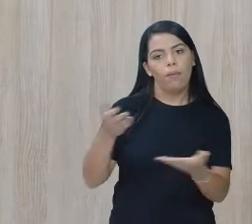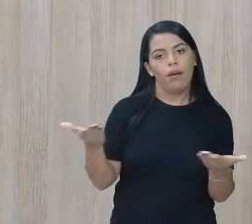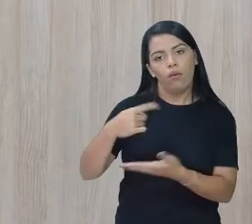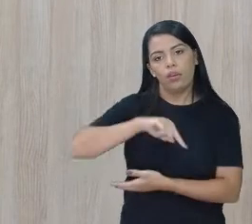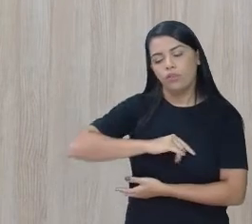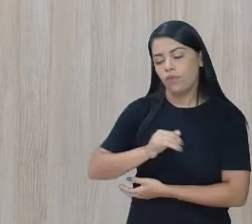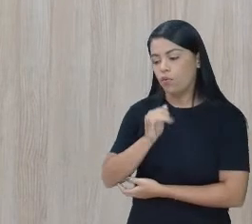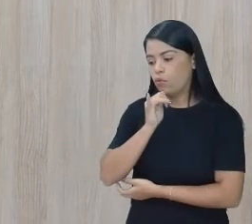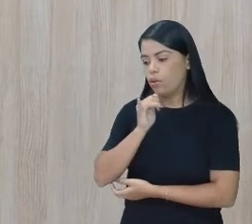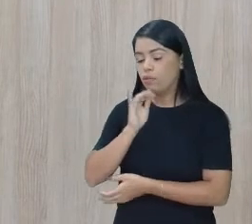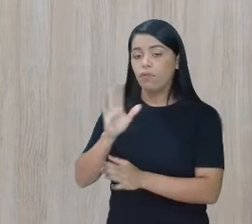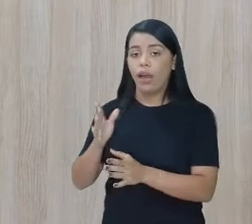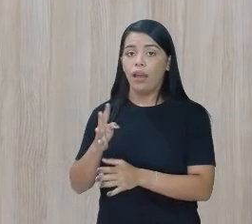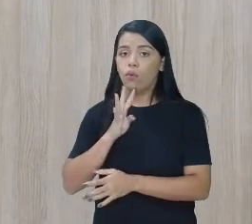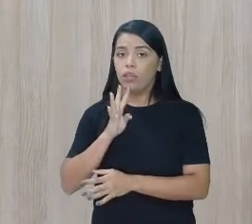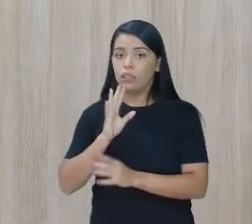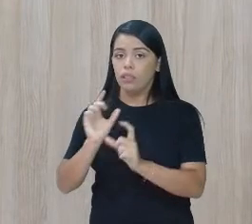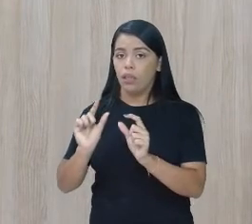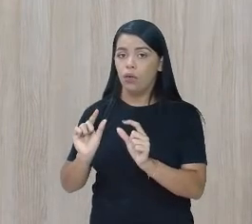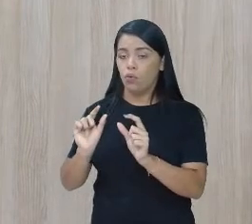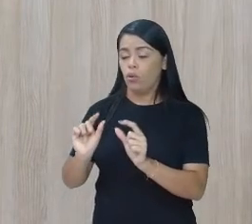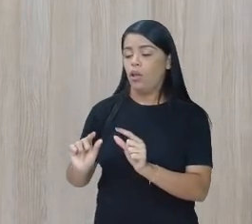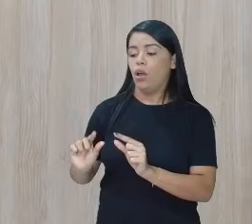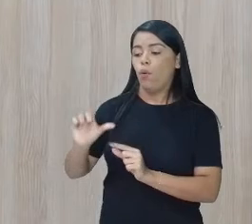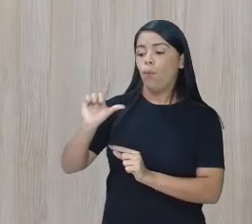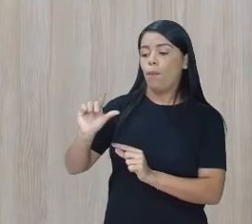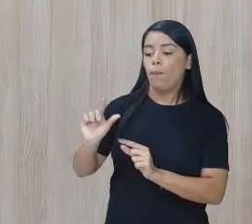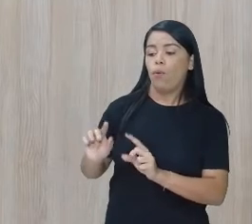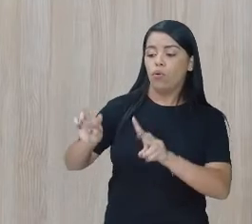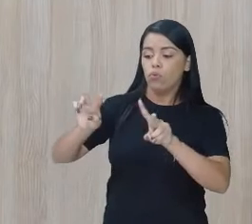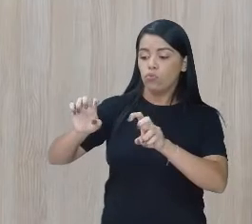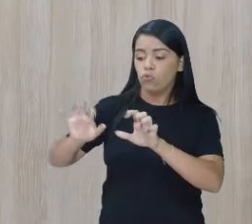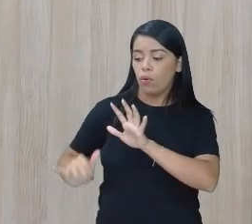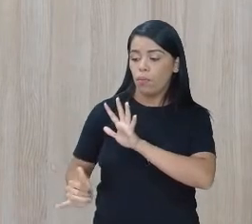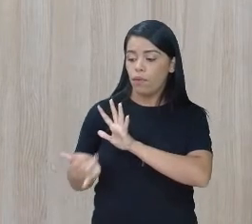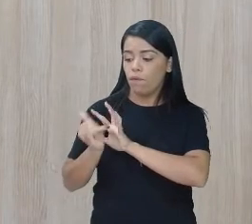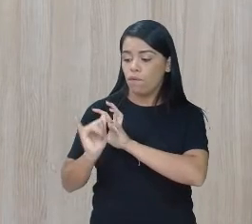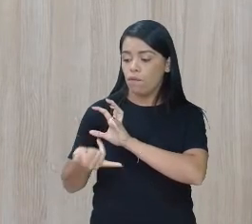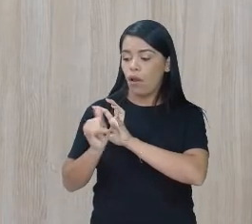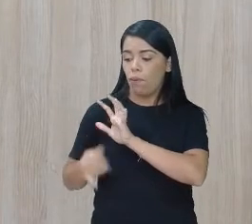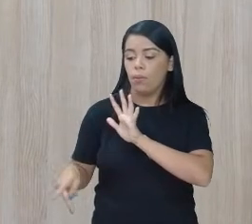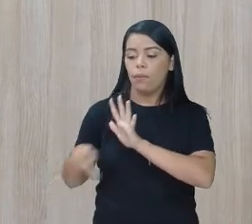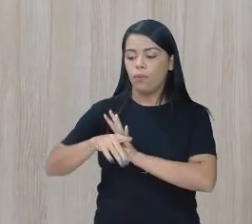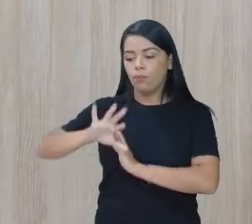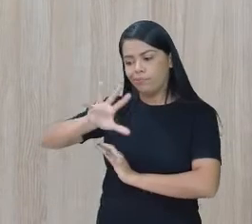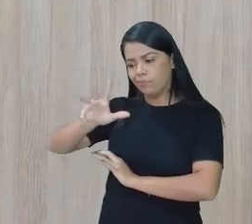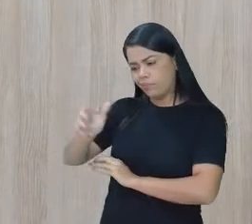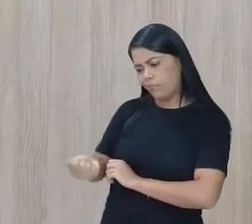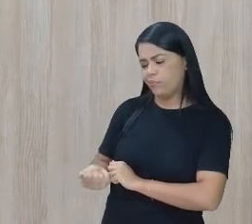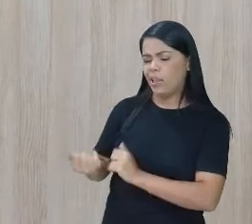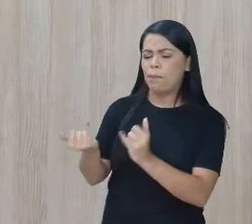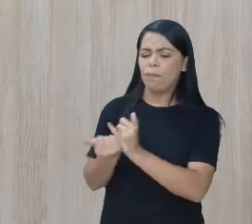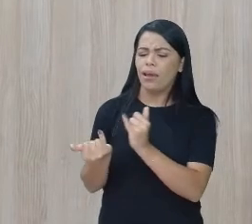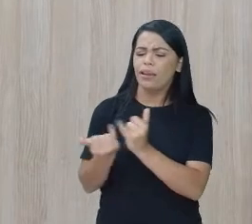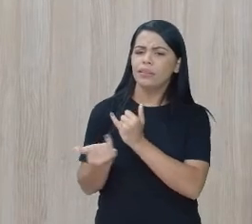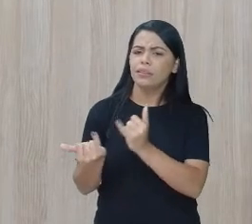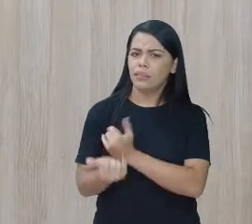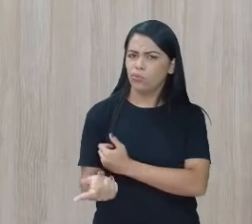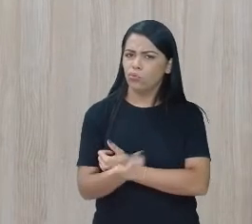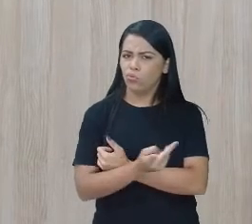a história das fábulas africanas, que são semelhantes de certa forma aos de La Fontaine, também tem essa